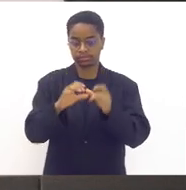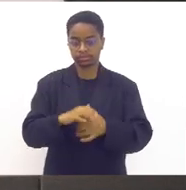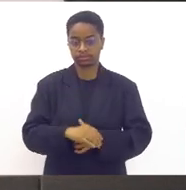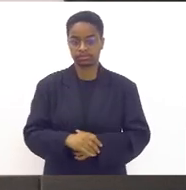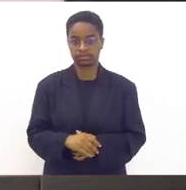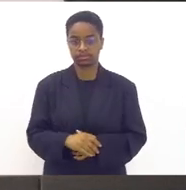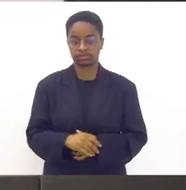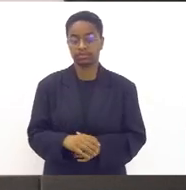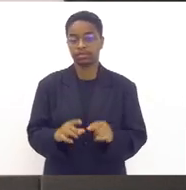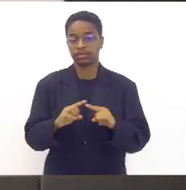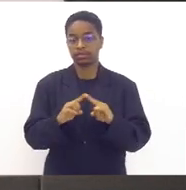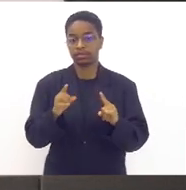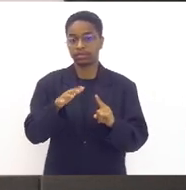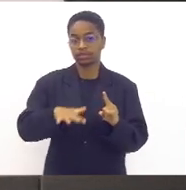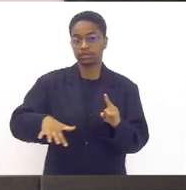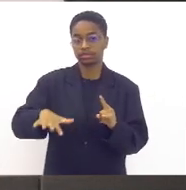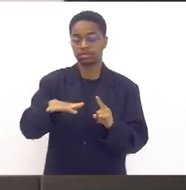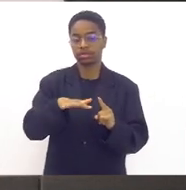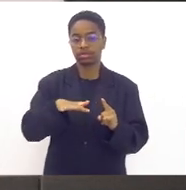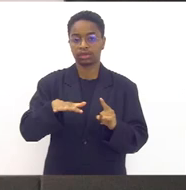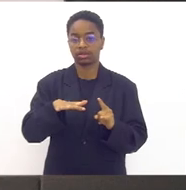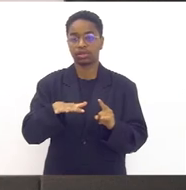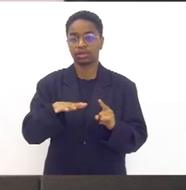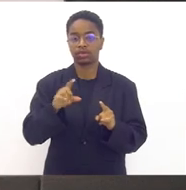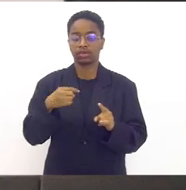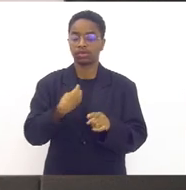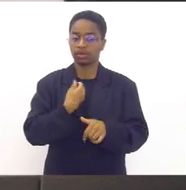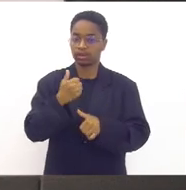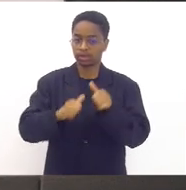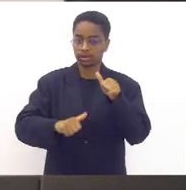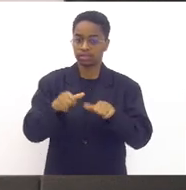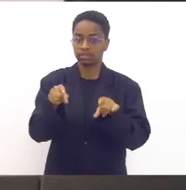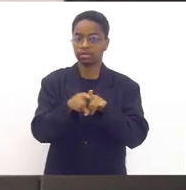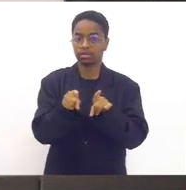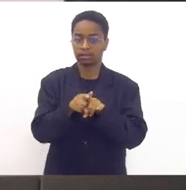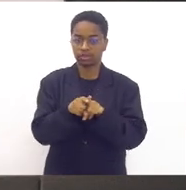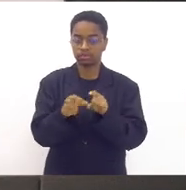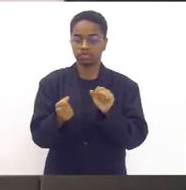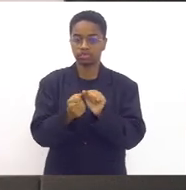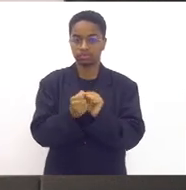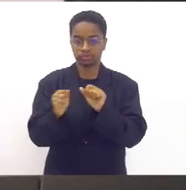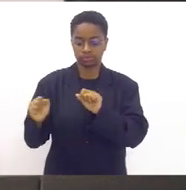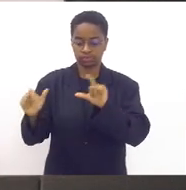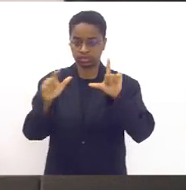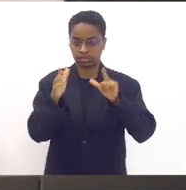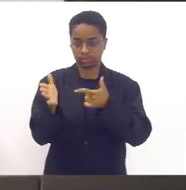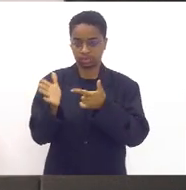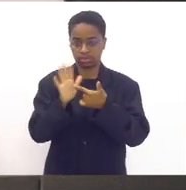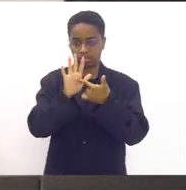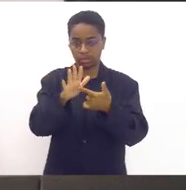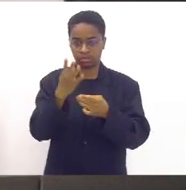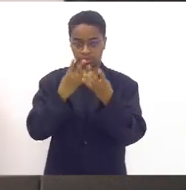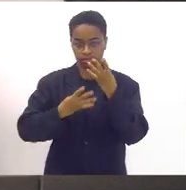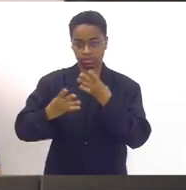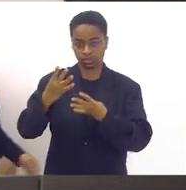mas é um panorama que já vem se repetindo também, observado na apresentação do quadrimestre anterior.